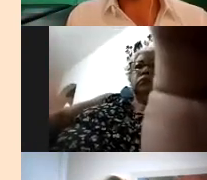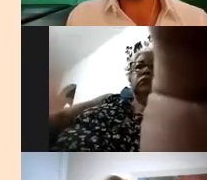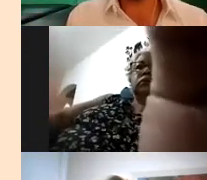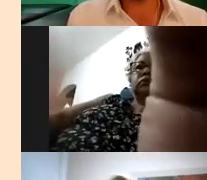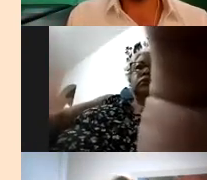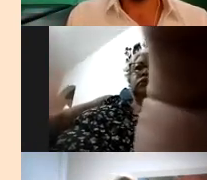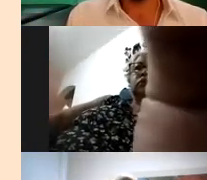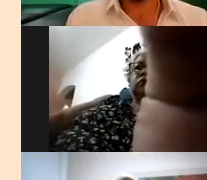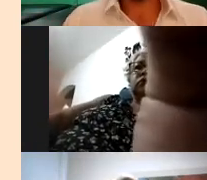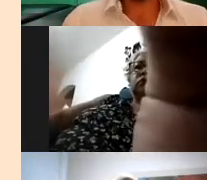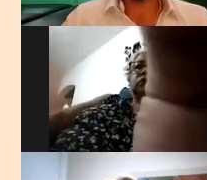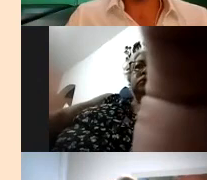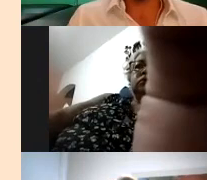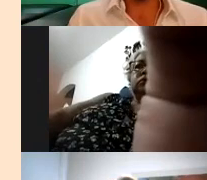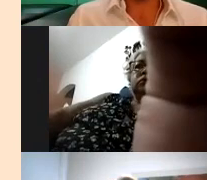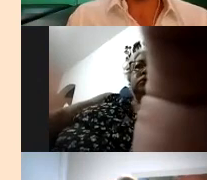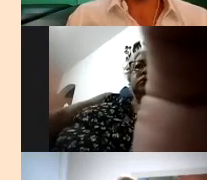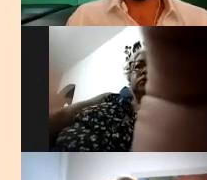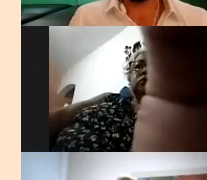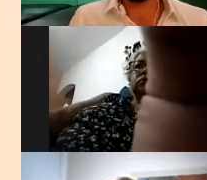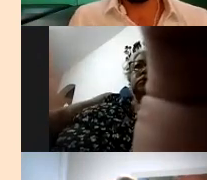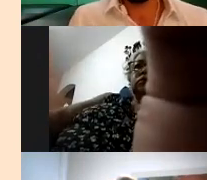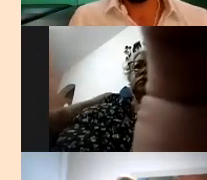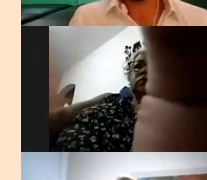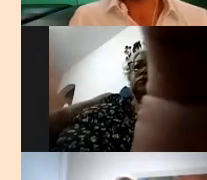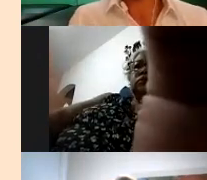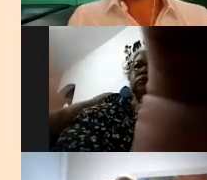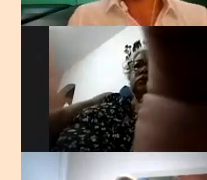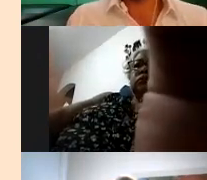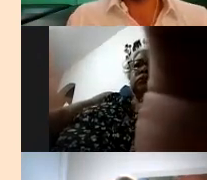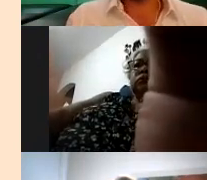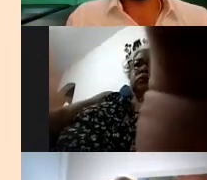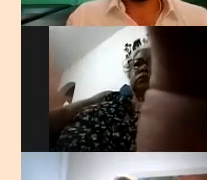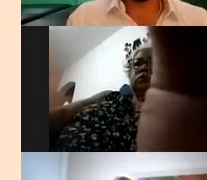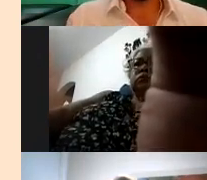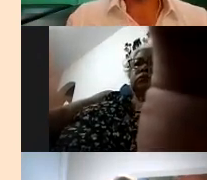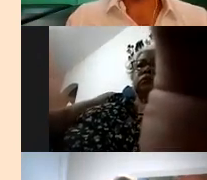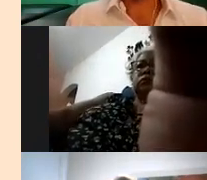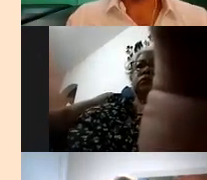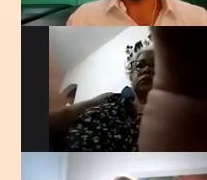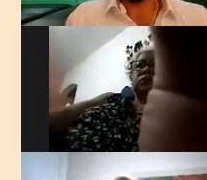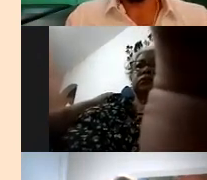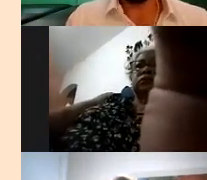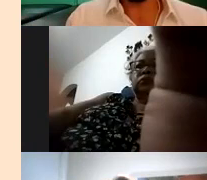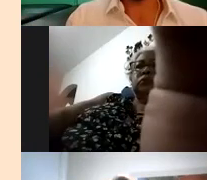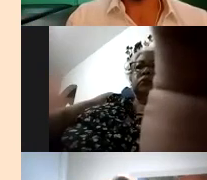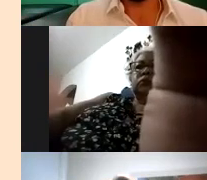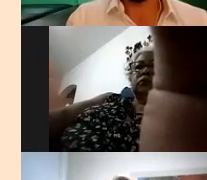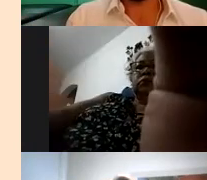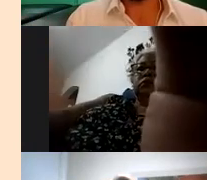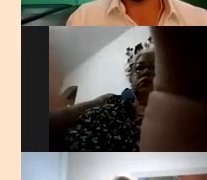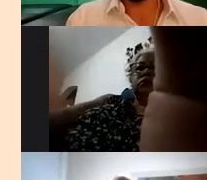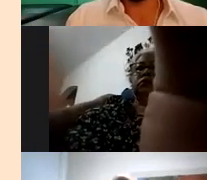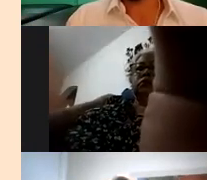da nossa sociedade, ela é absolutamente heterogênea. As pessoas com os mesmos diagnósticos, elas são muito diferentes